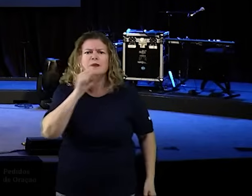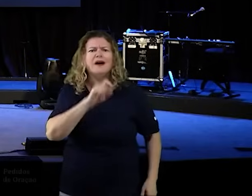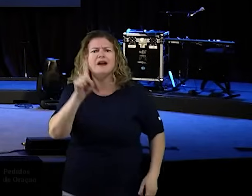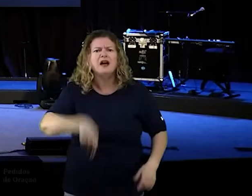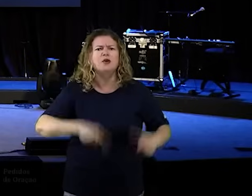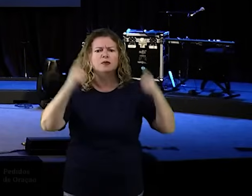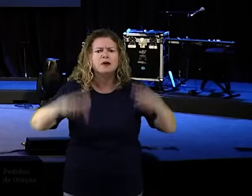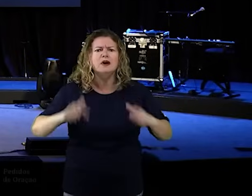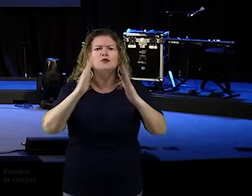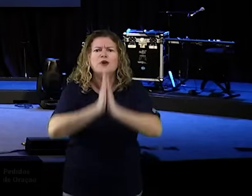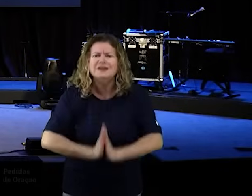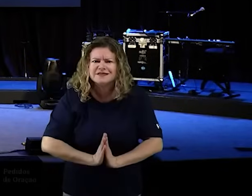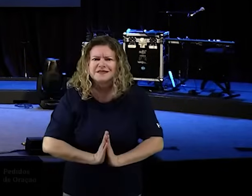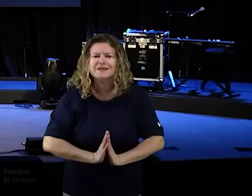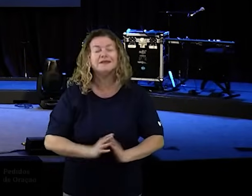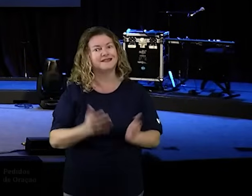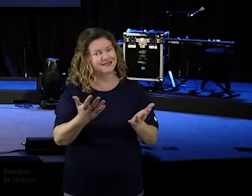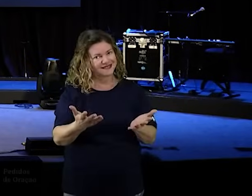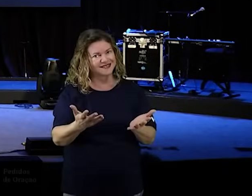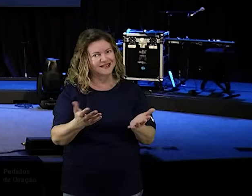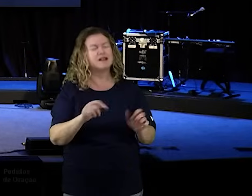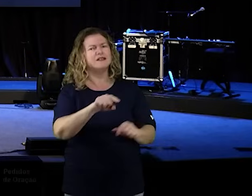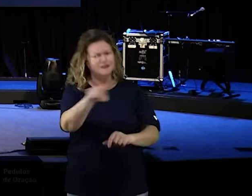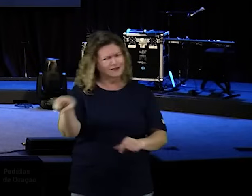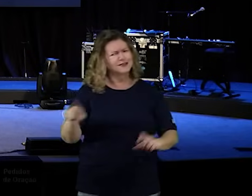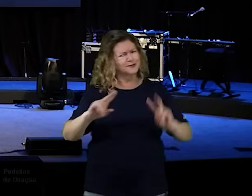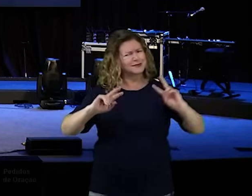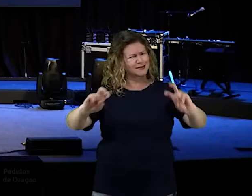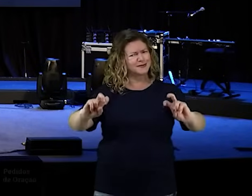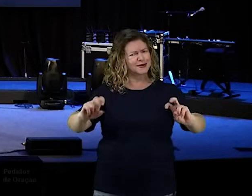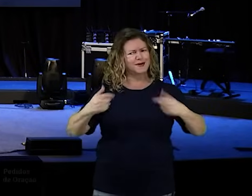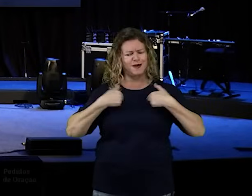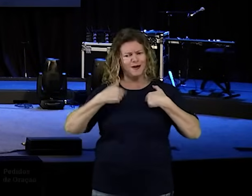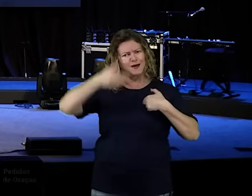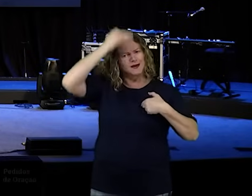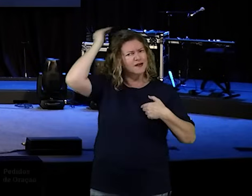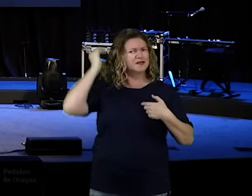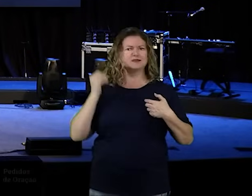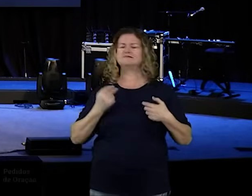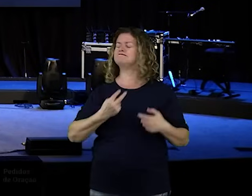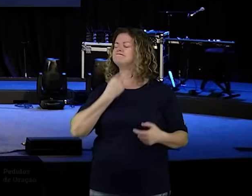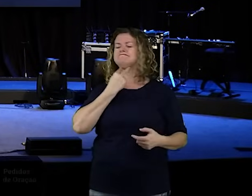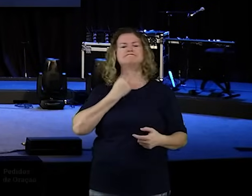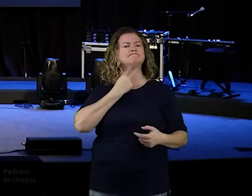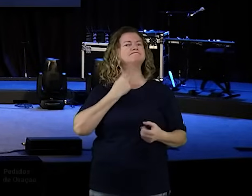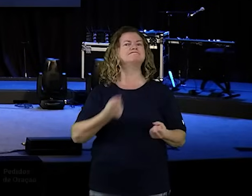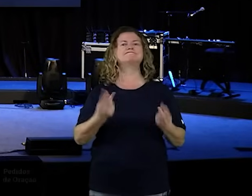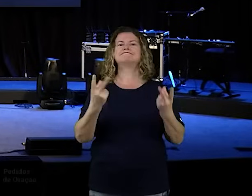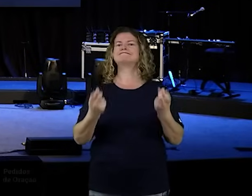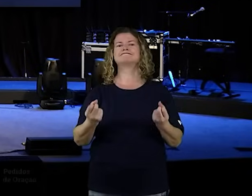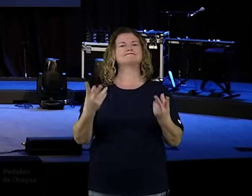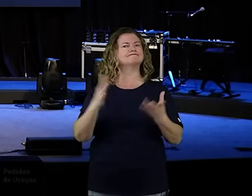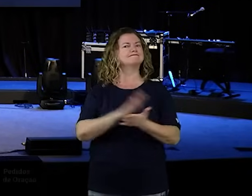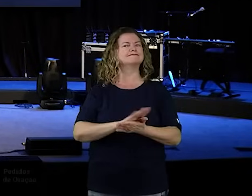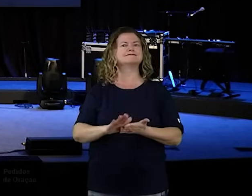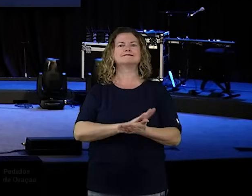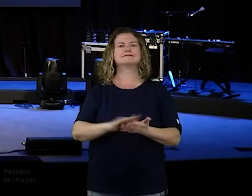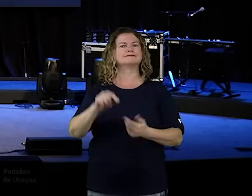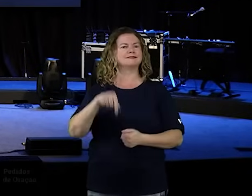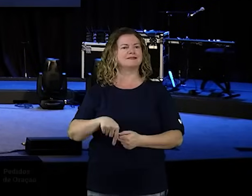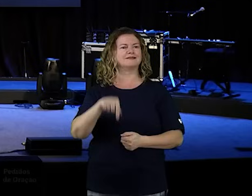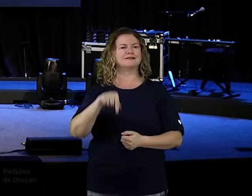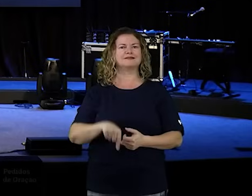já repararam que o pastor Lobo não deixa vender nada na igreja quem já anou isso já notaram isso eu não deixo